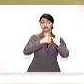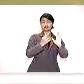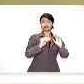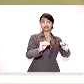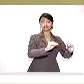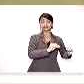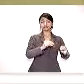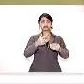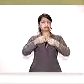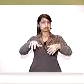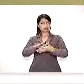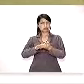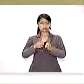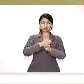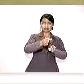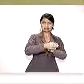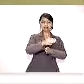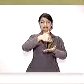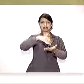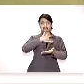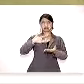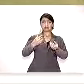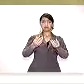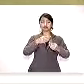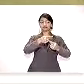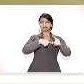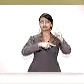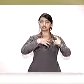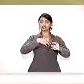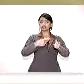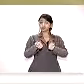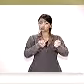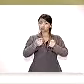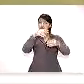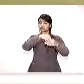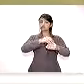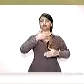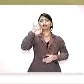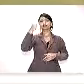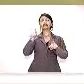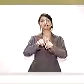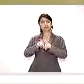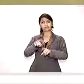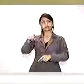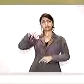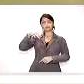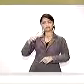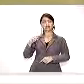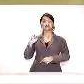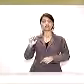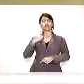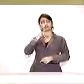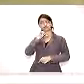738.000 recomendações à secretaria de saúde para que promova efetivo controle interno e Oficio também ao Ministério Público do